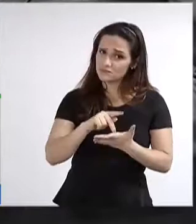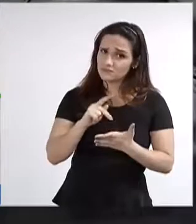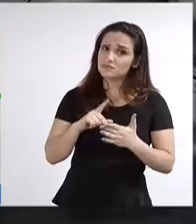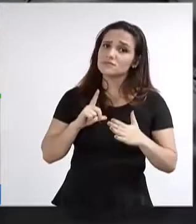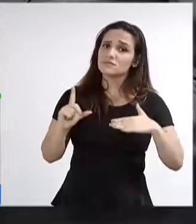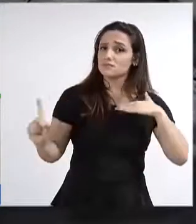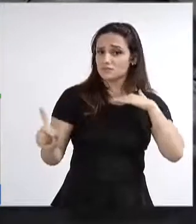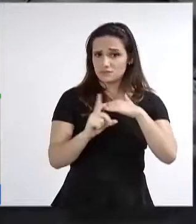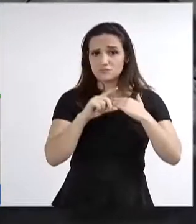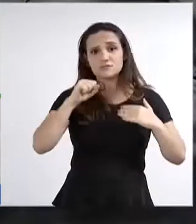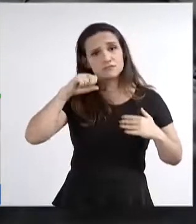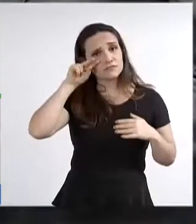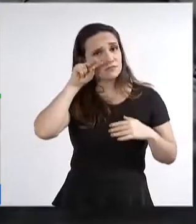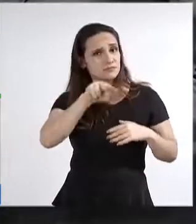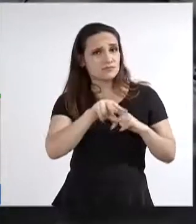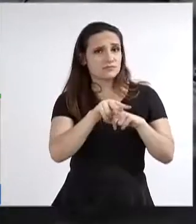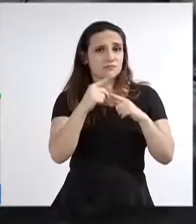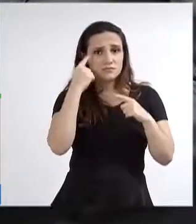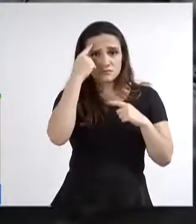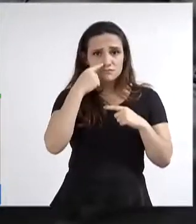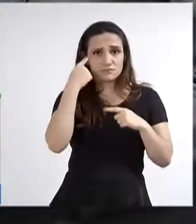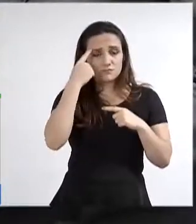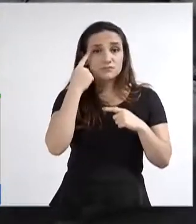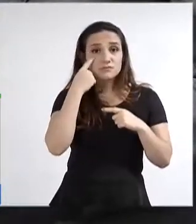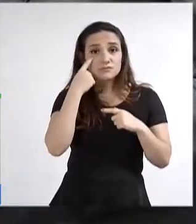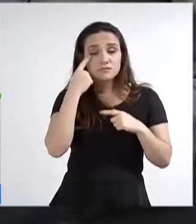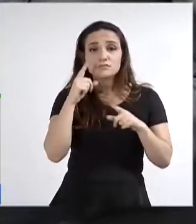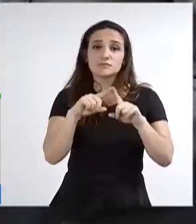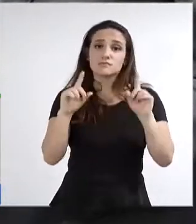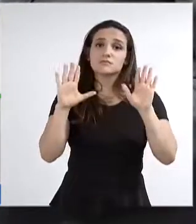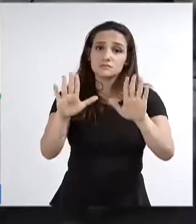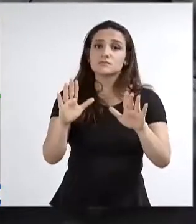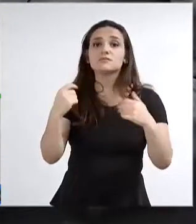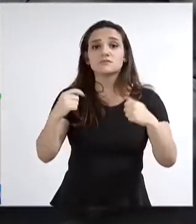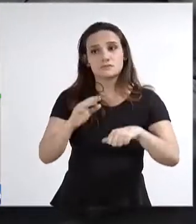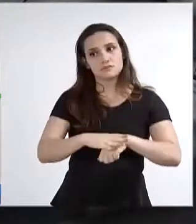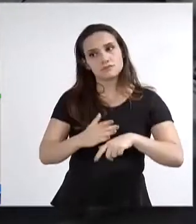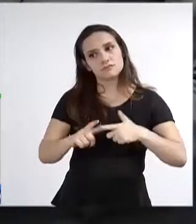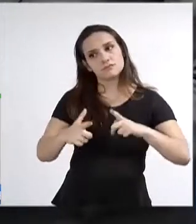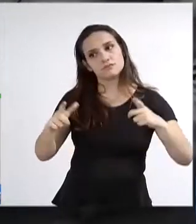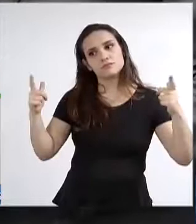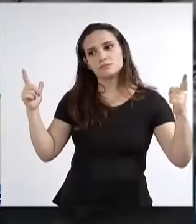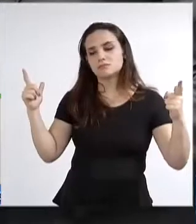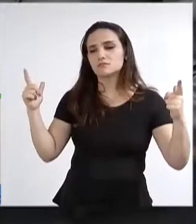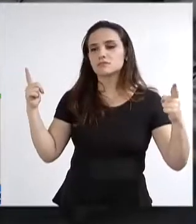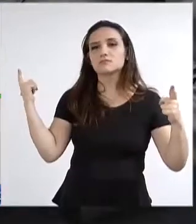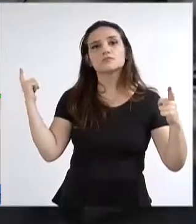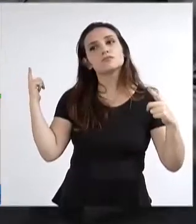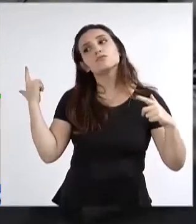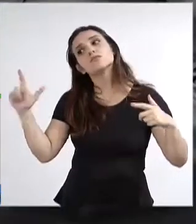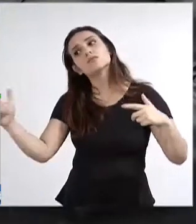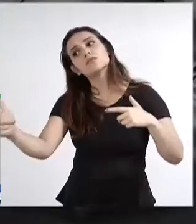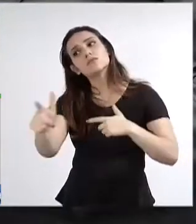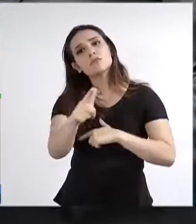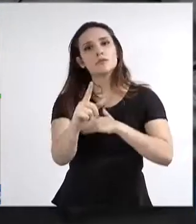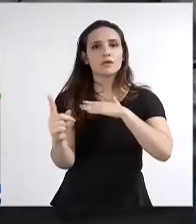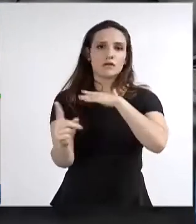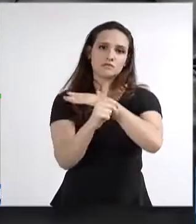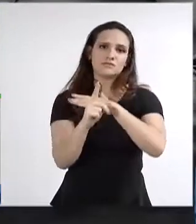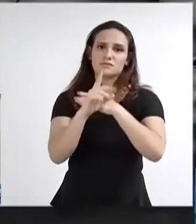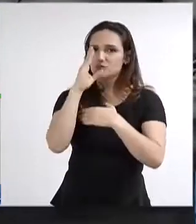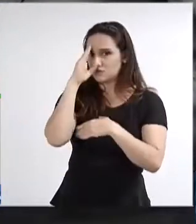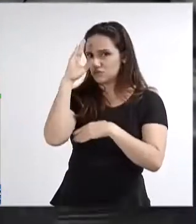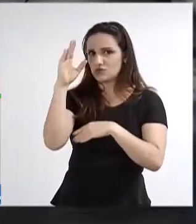questão da visão, mas que ela possa ampliar para, de fato, zerar essa fila de espera, principalmente das